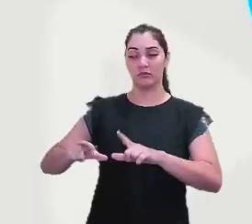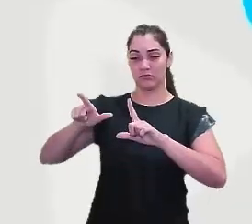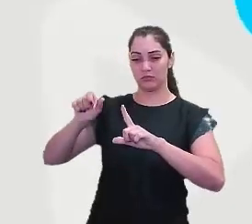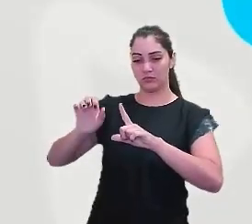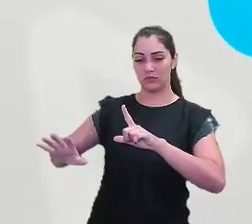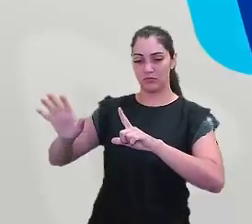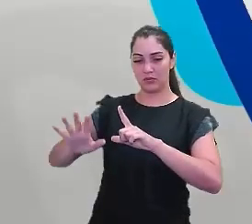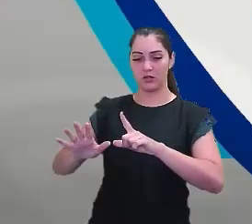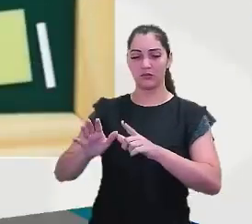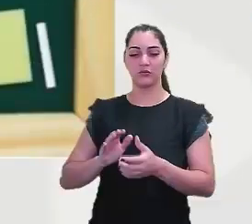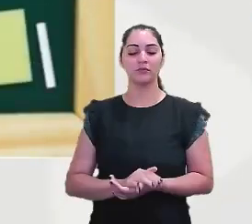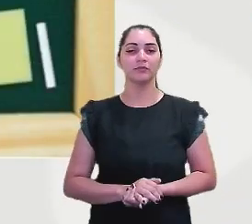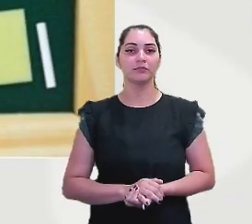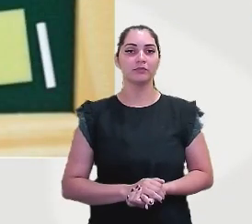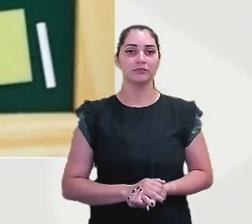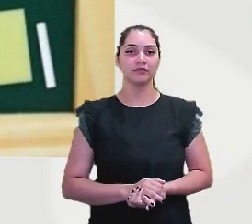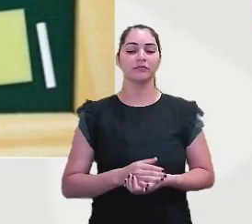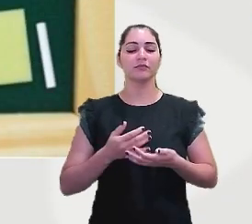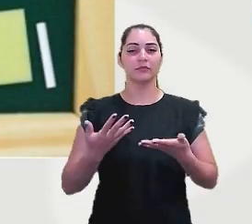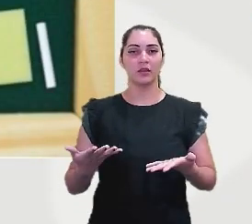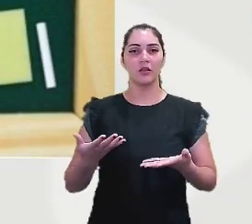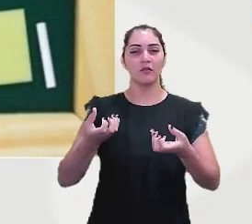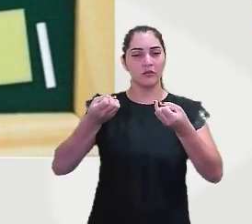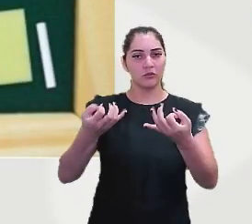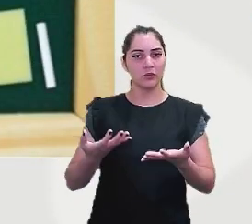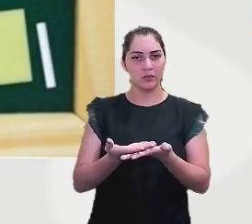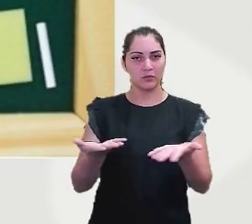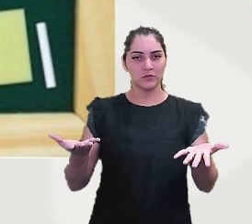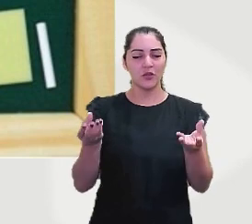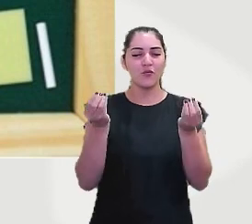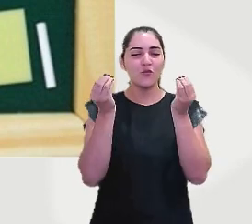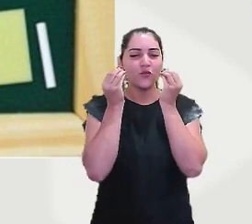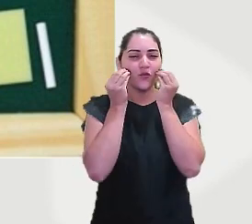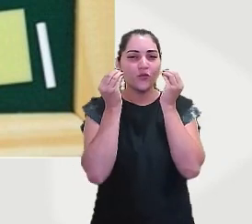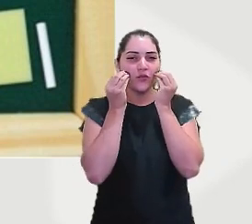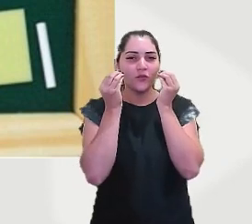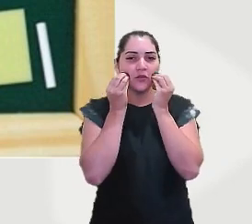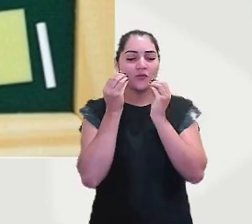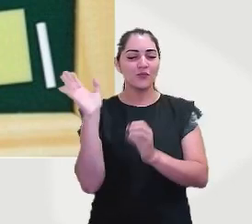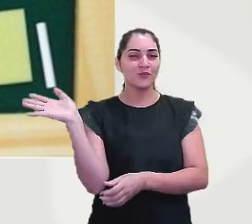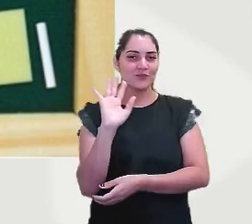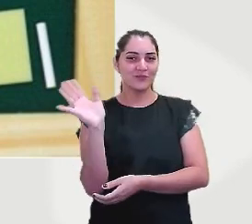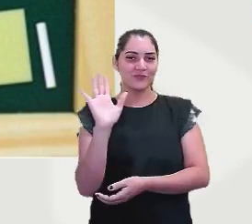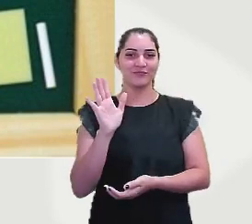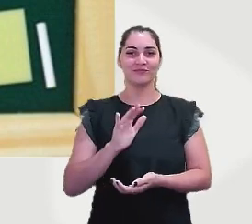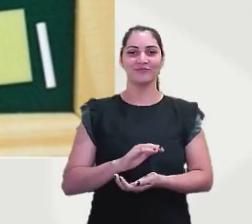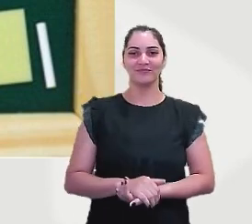imagem, por favor. E aí eu vou dizer uma coisa bem fofinha, bem cuticute. Fui!